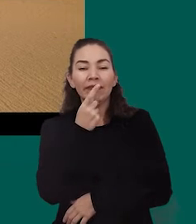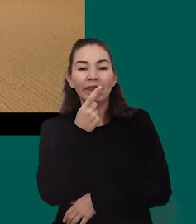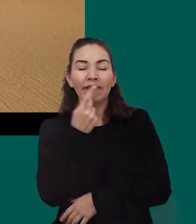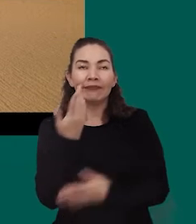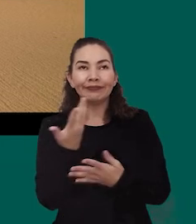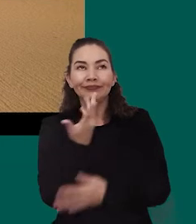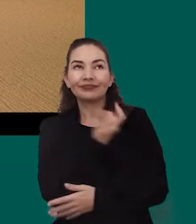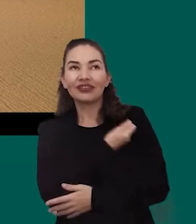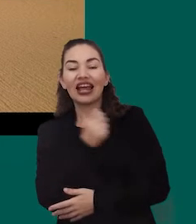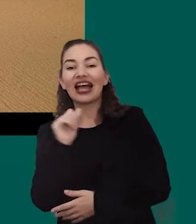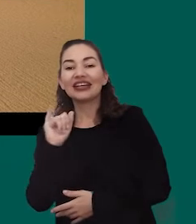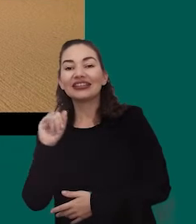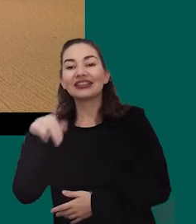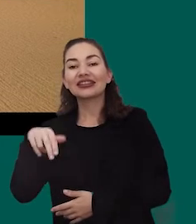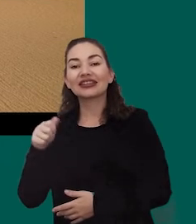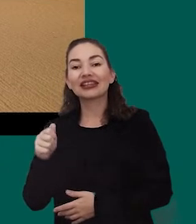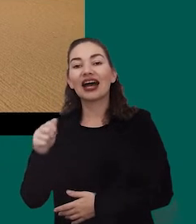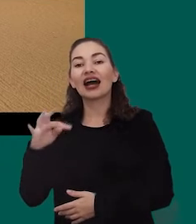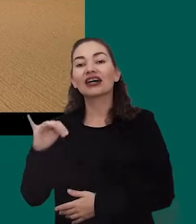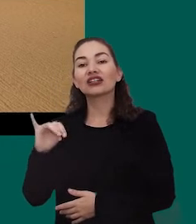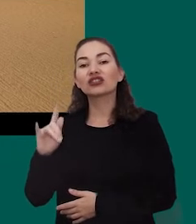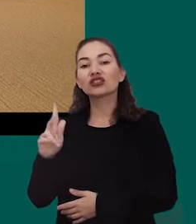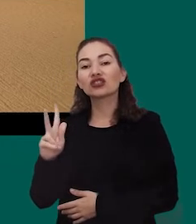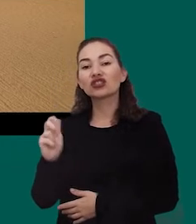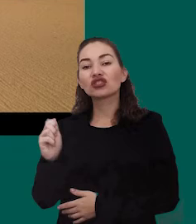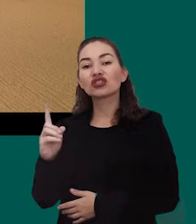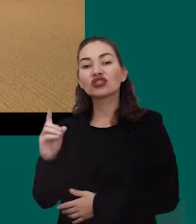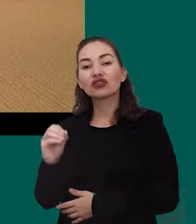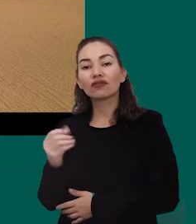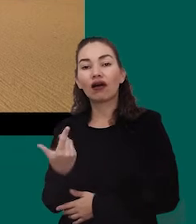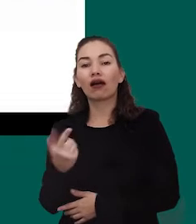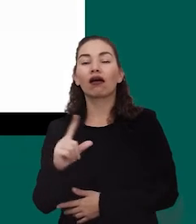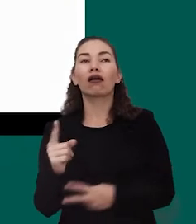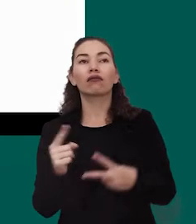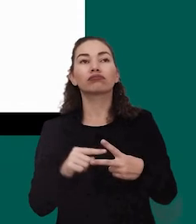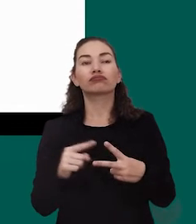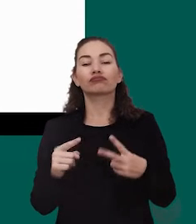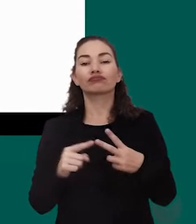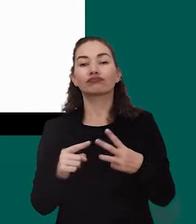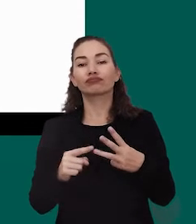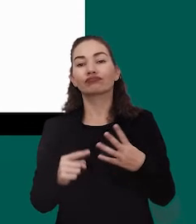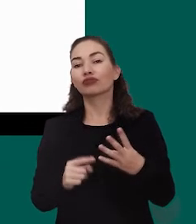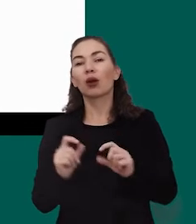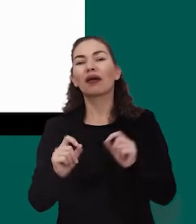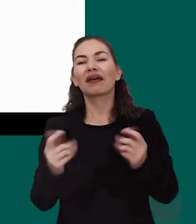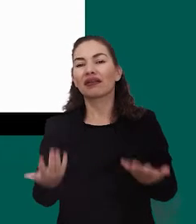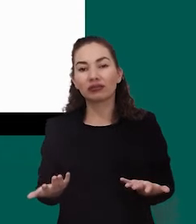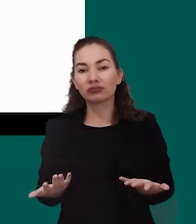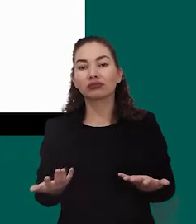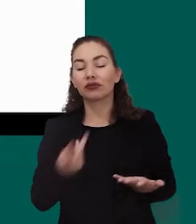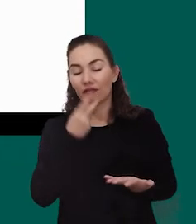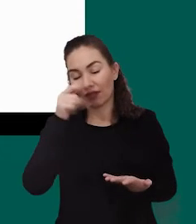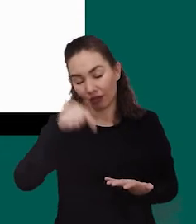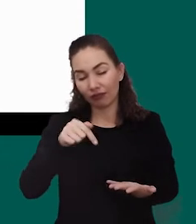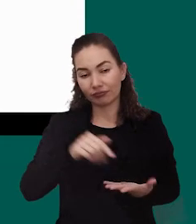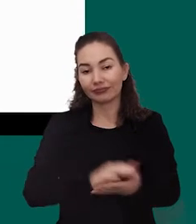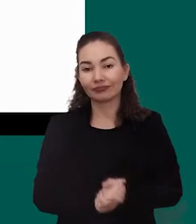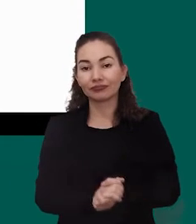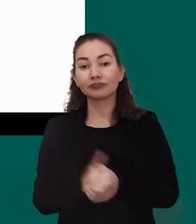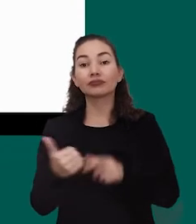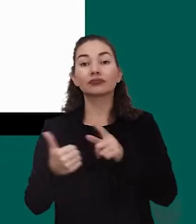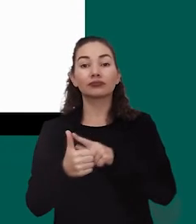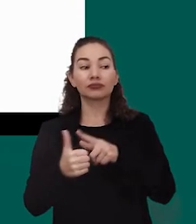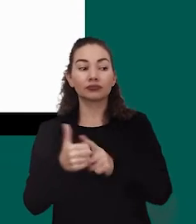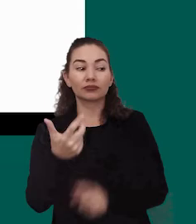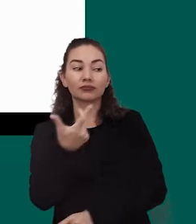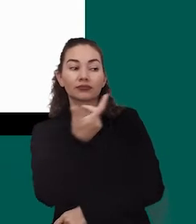vírus inativado, uma vacina de vírus morto atenuado, né? O que significa isso? Então a gente vai falar dessas estratégias. Primeira delas, a vacina